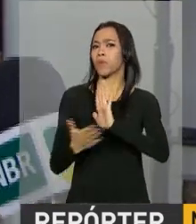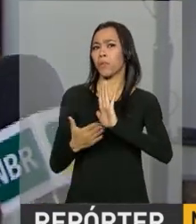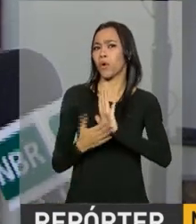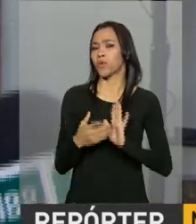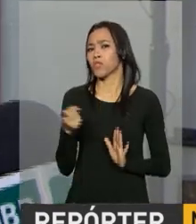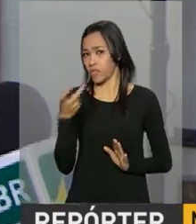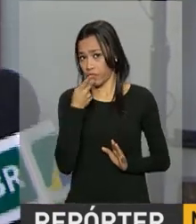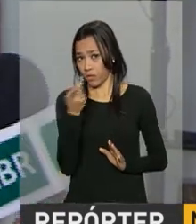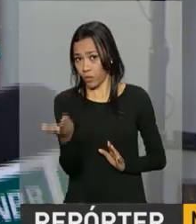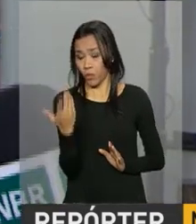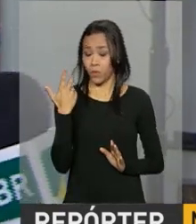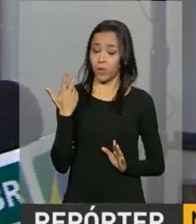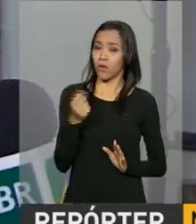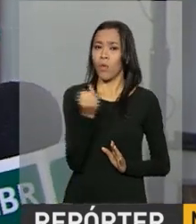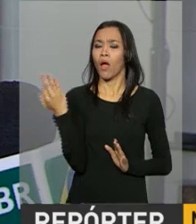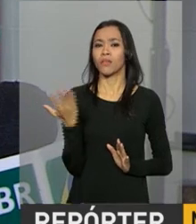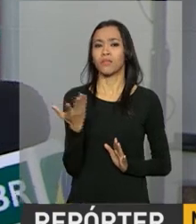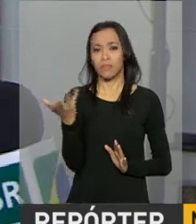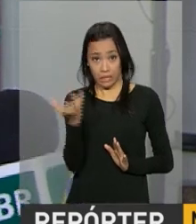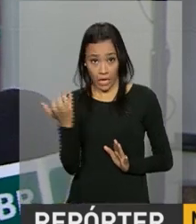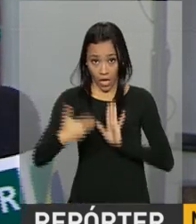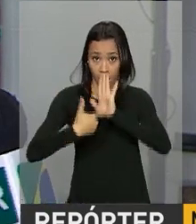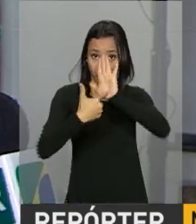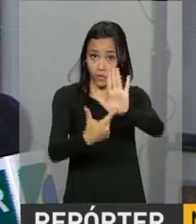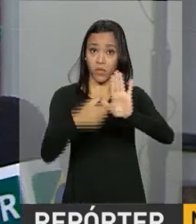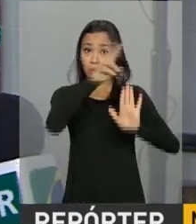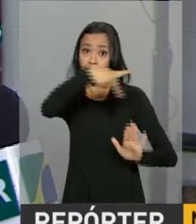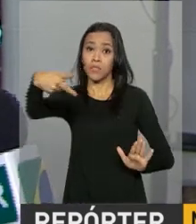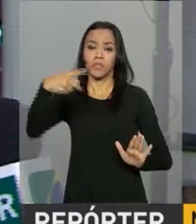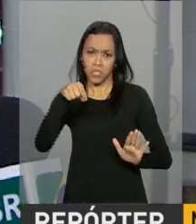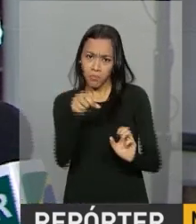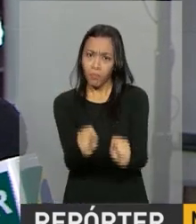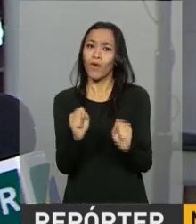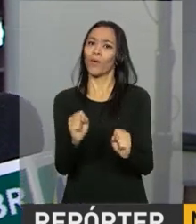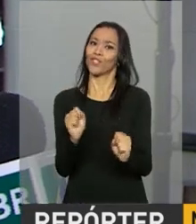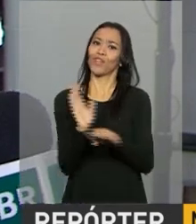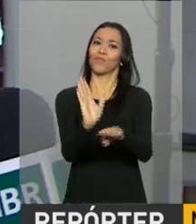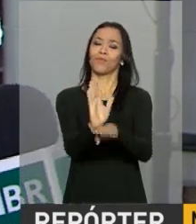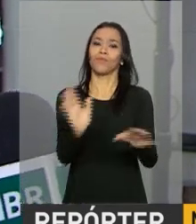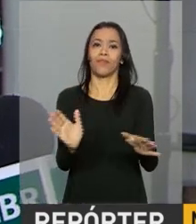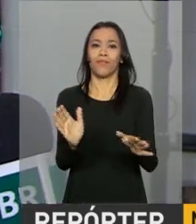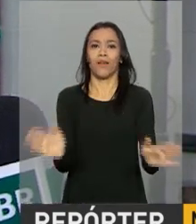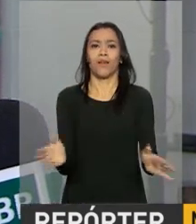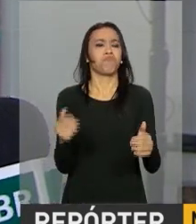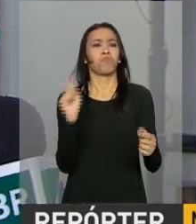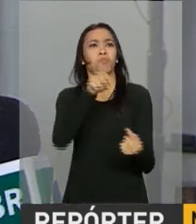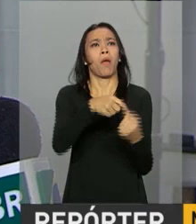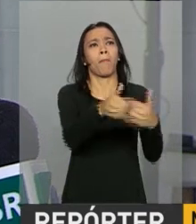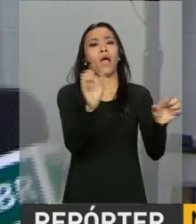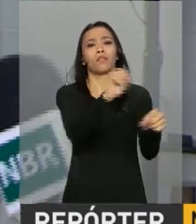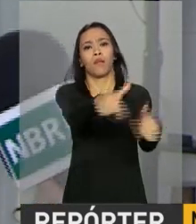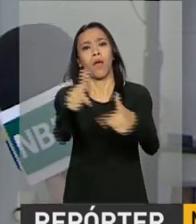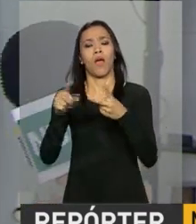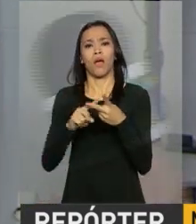os que os senhores avaliam que propostas os senhores querem apresentar o presidente que podem contribuir com a geração de emprego de renda com